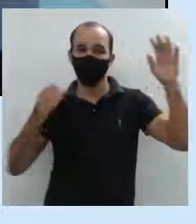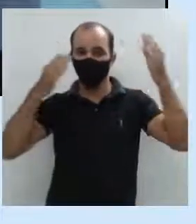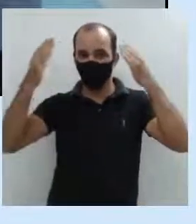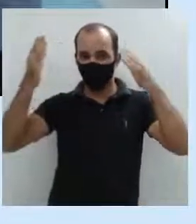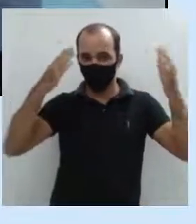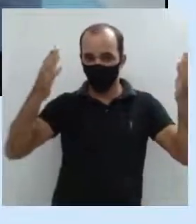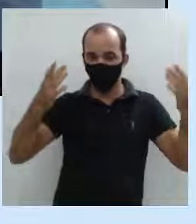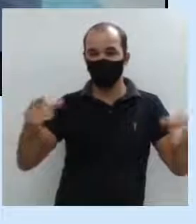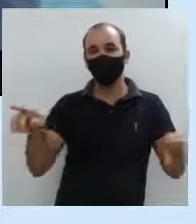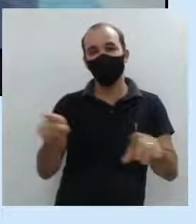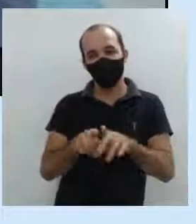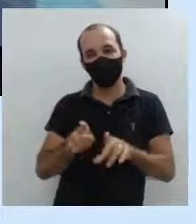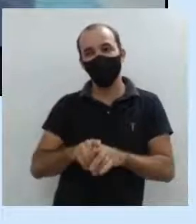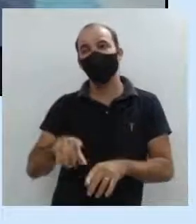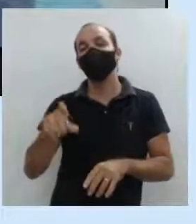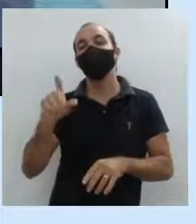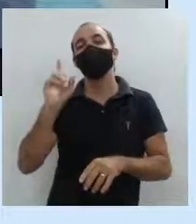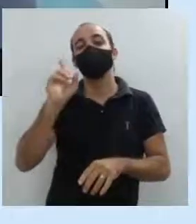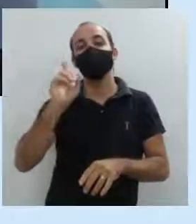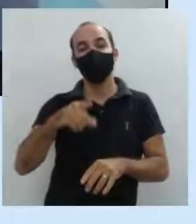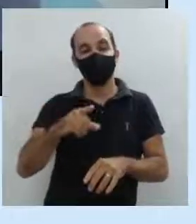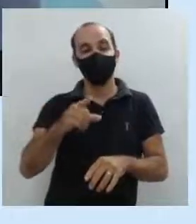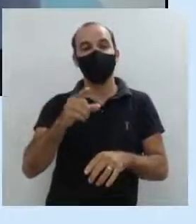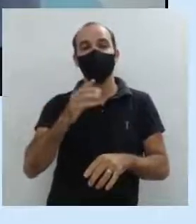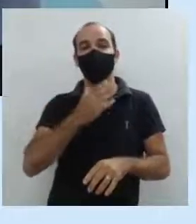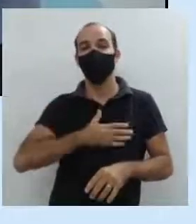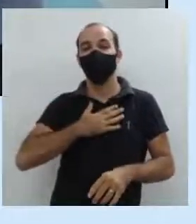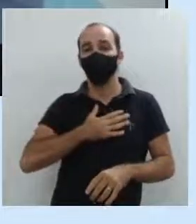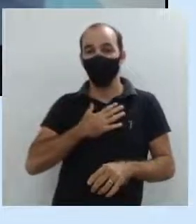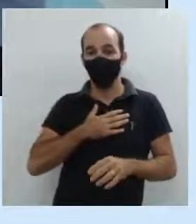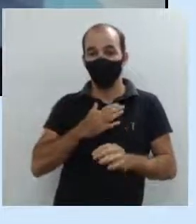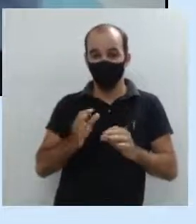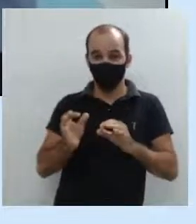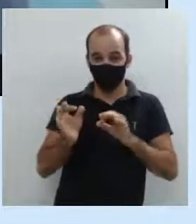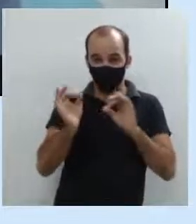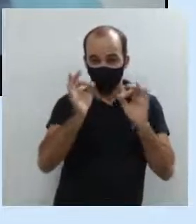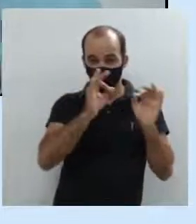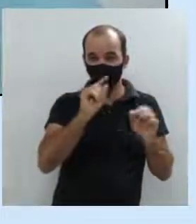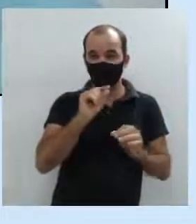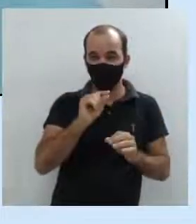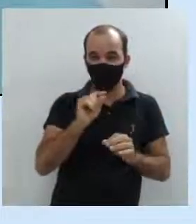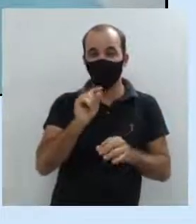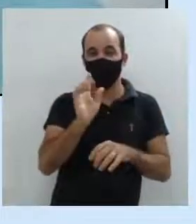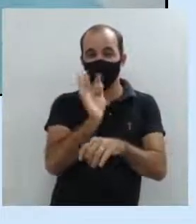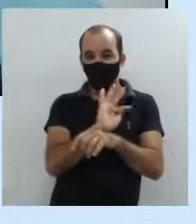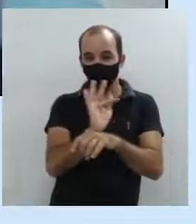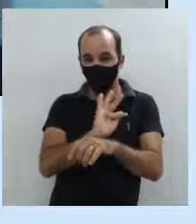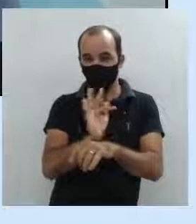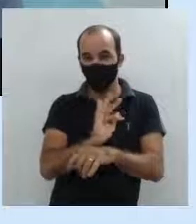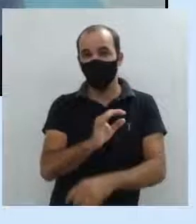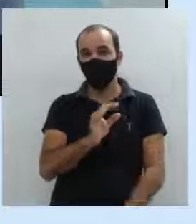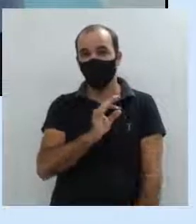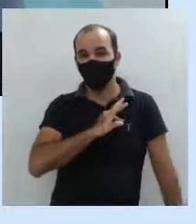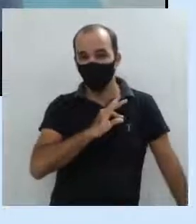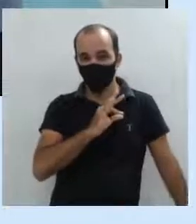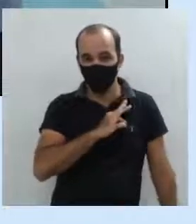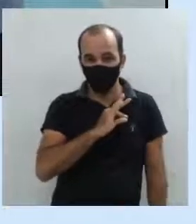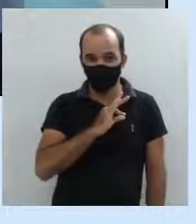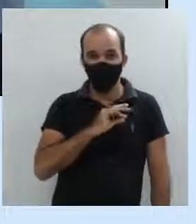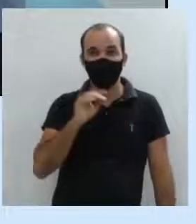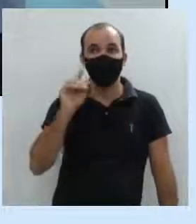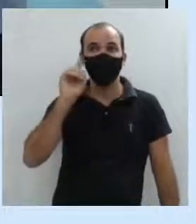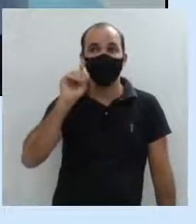do FBI, né, e assim por diante. A segunda dica. A terceira